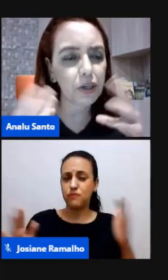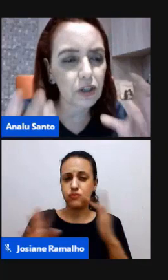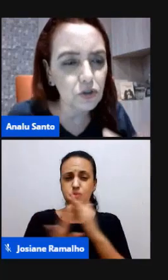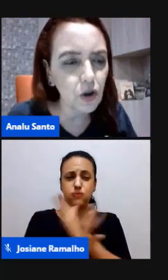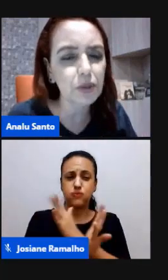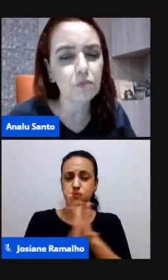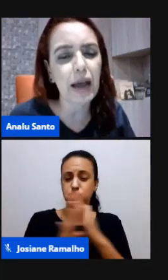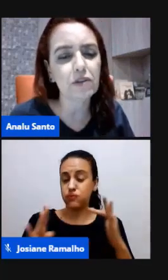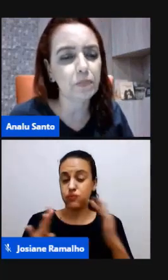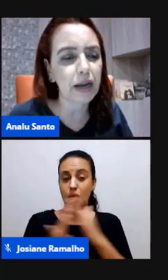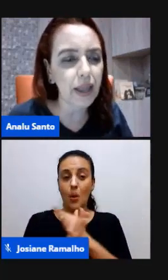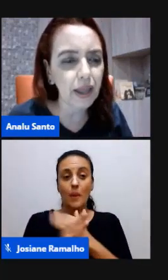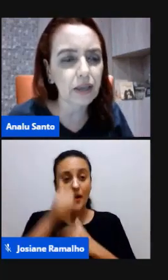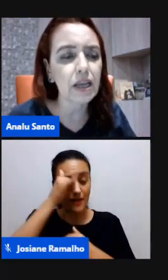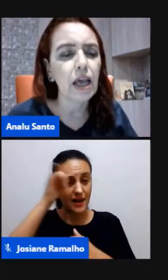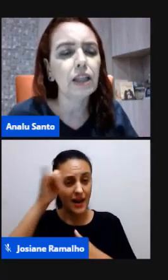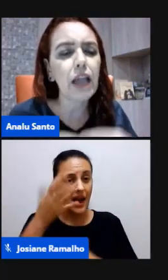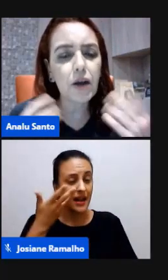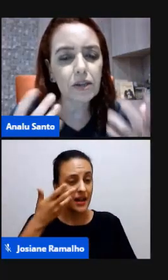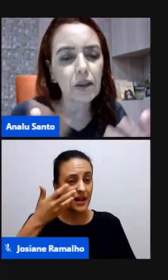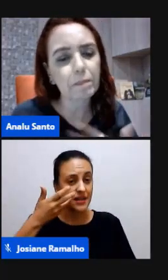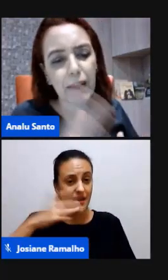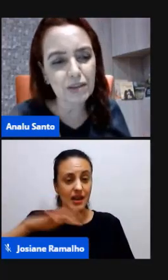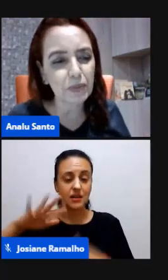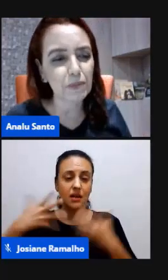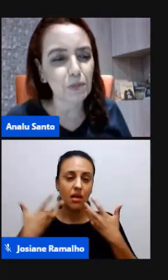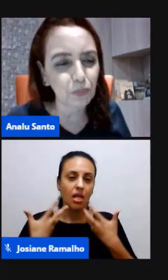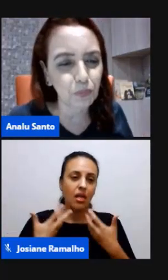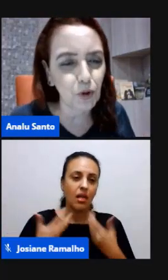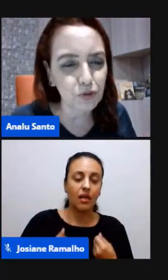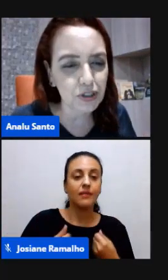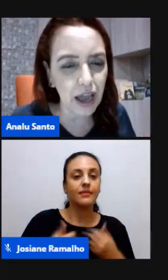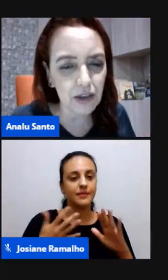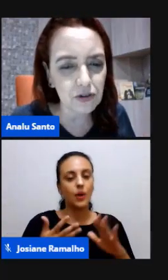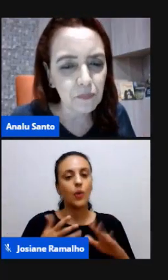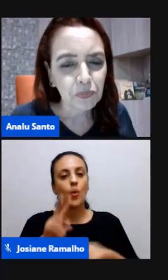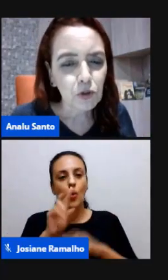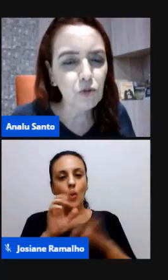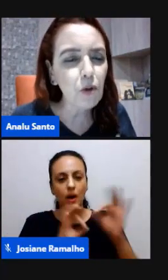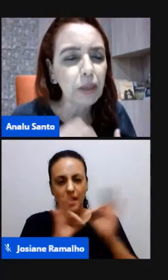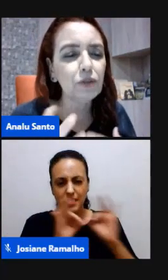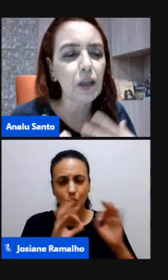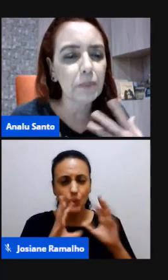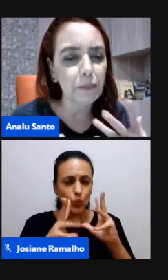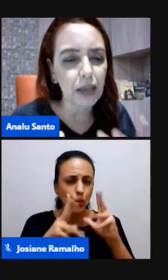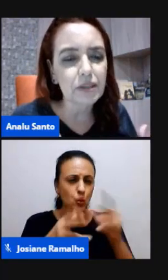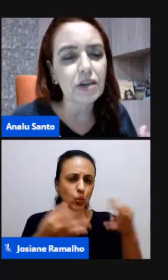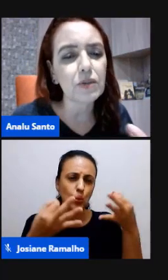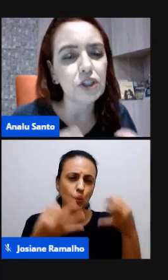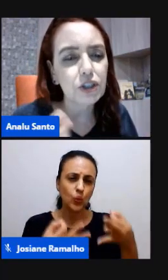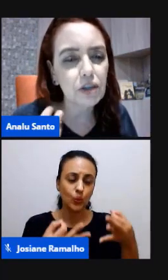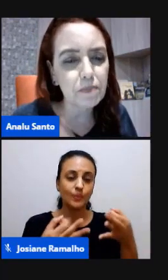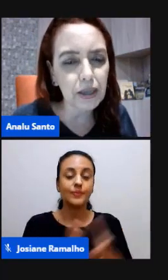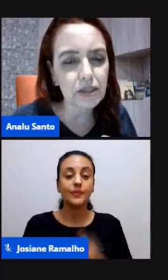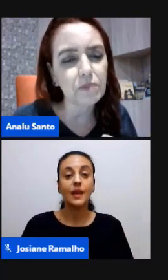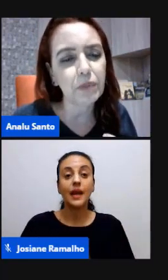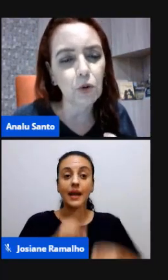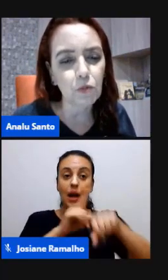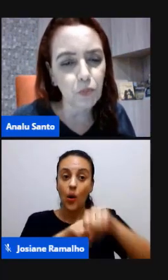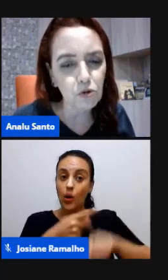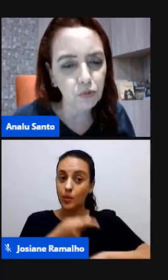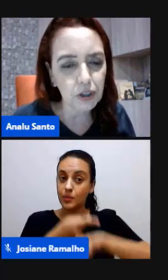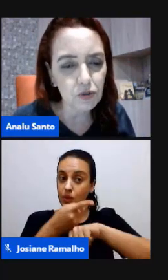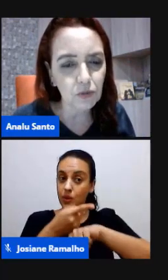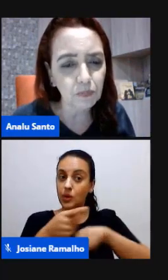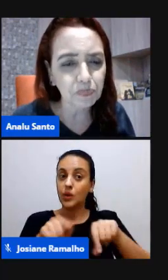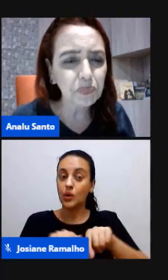gente organizou um espaço para elas. Na hora de... Passa para mim para o outro slide. No momento da premiação, a gente também se